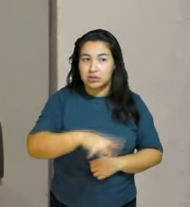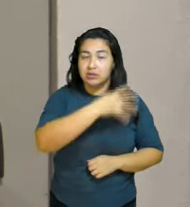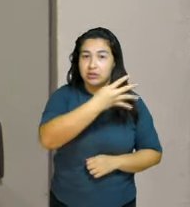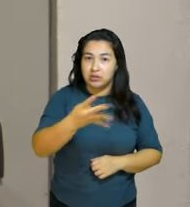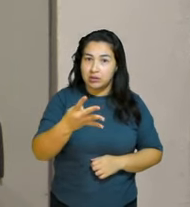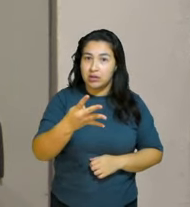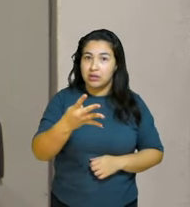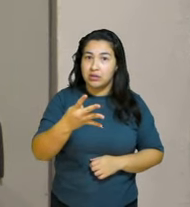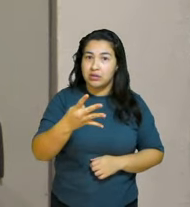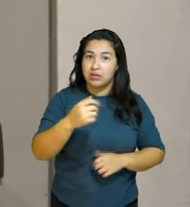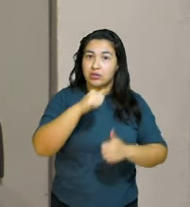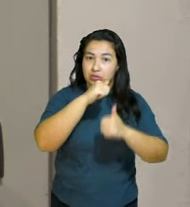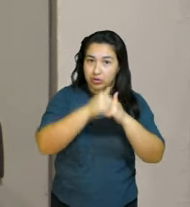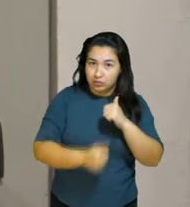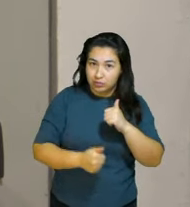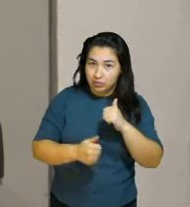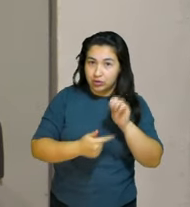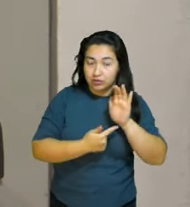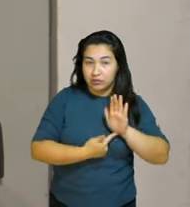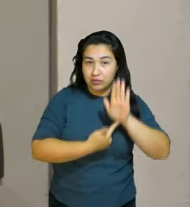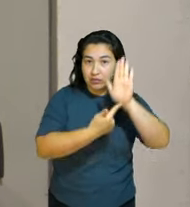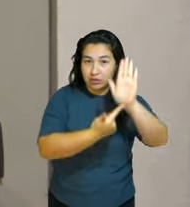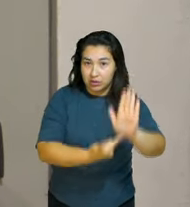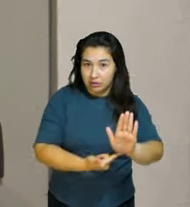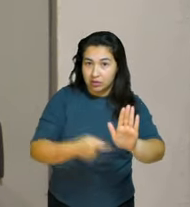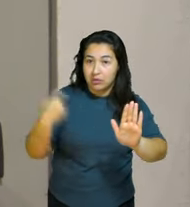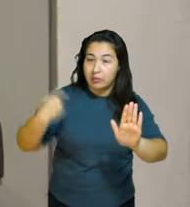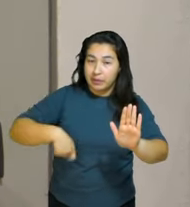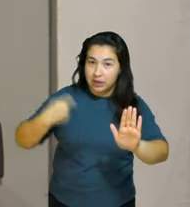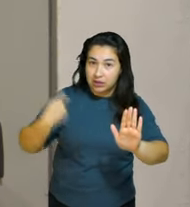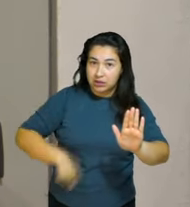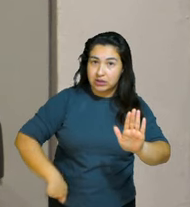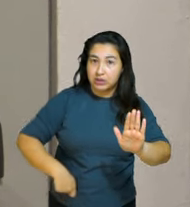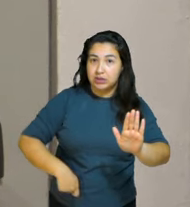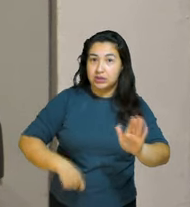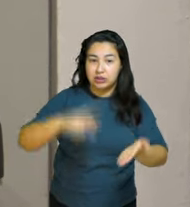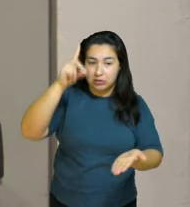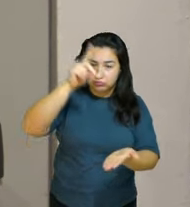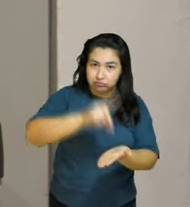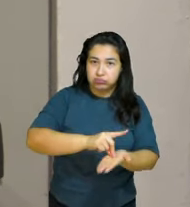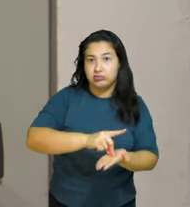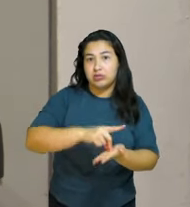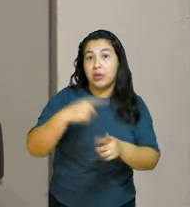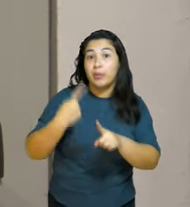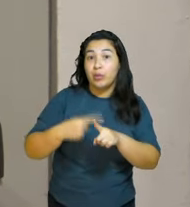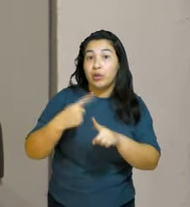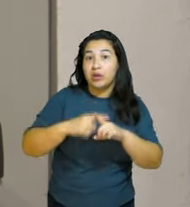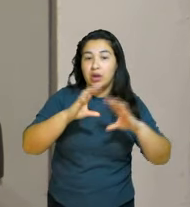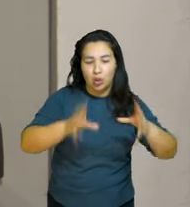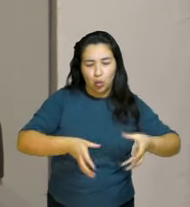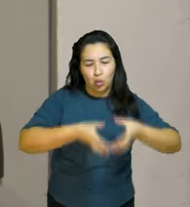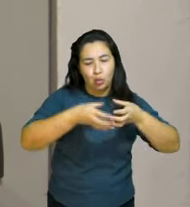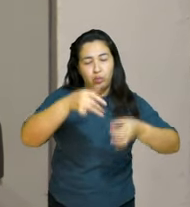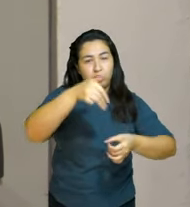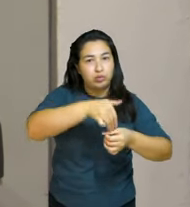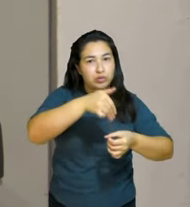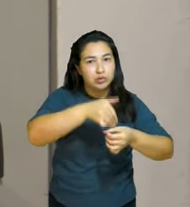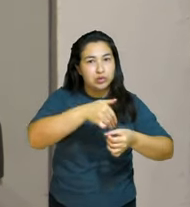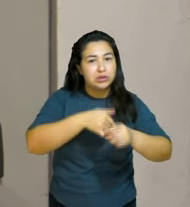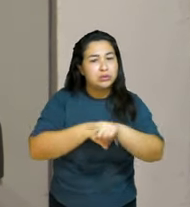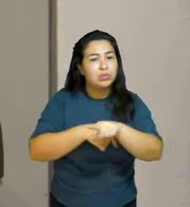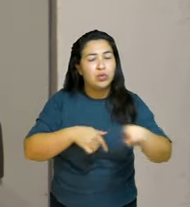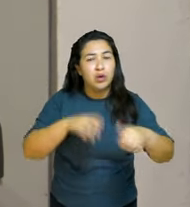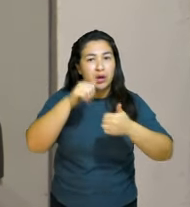é apresentado no início do ano, ele seja finalizado. Por quê? Os dirigentes, os municípios, os atletas,